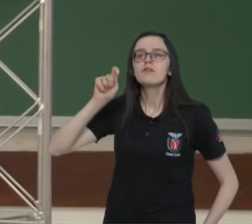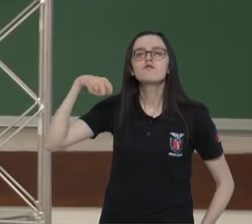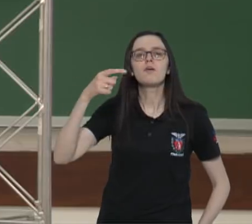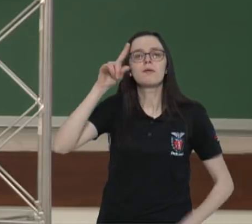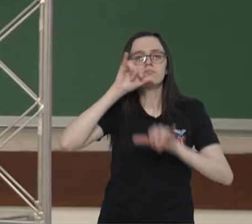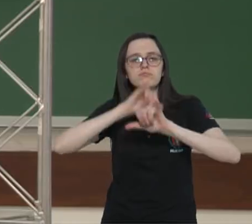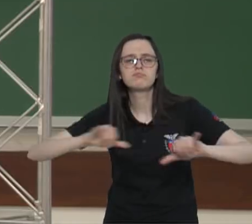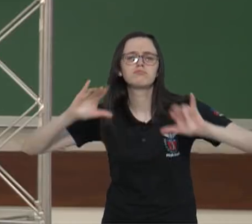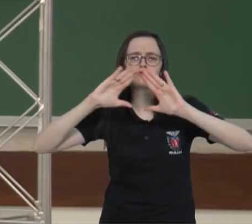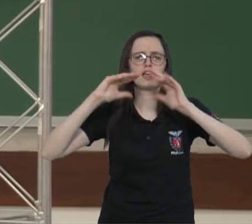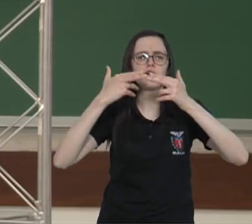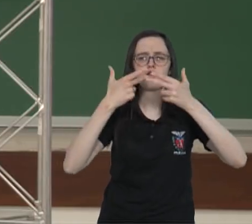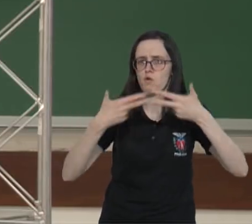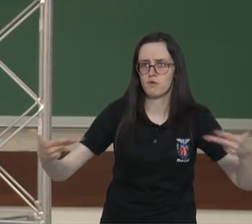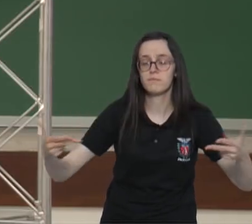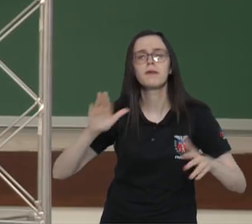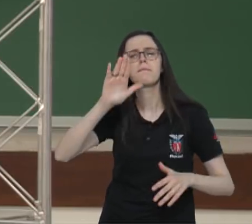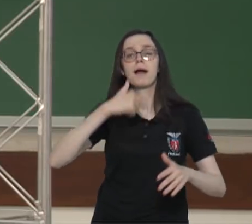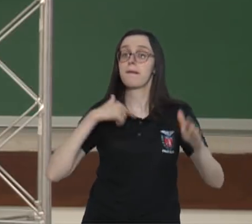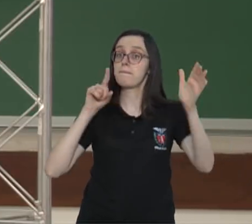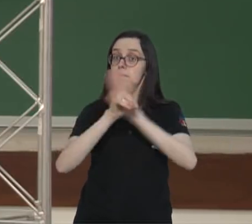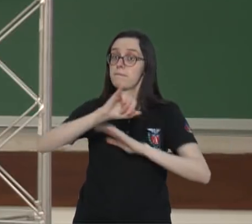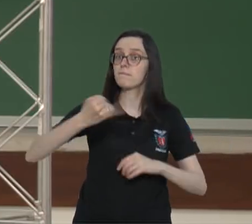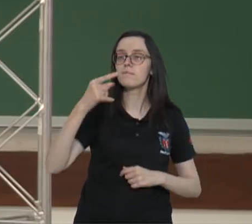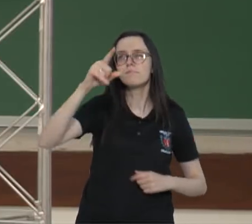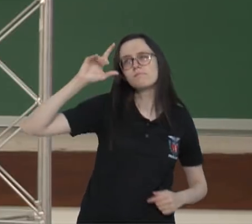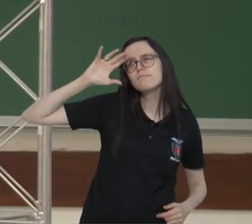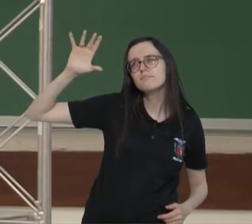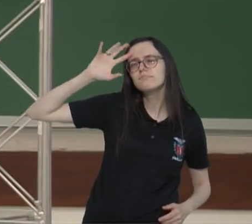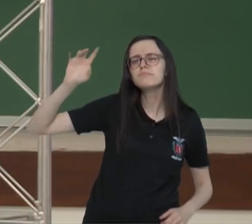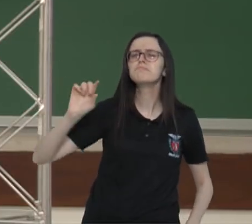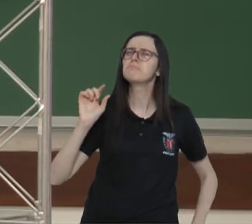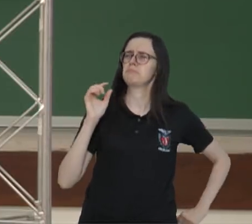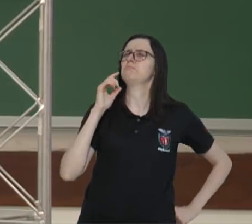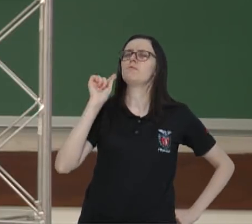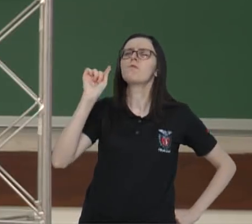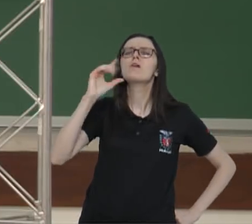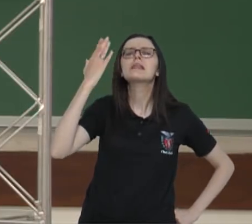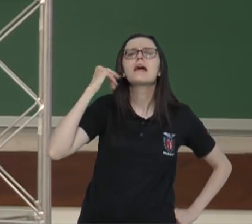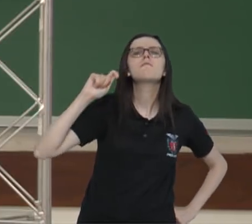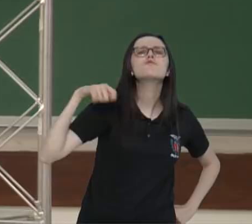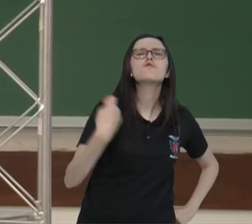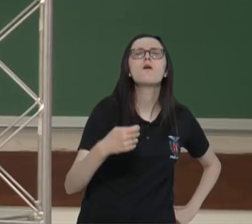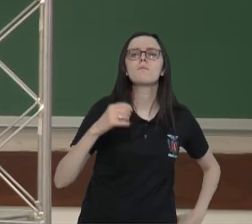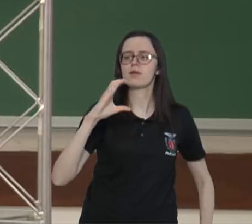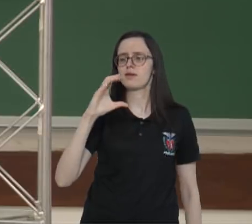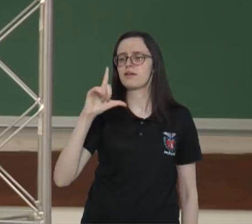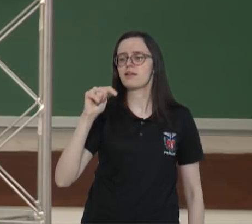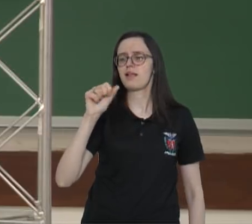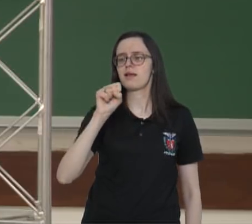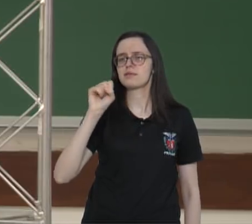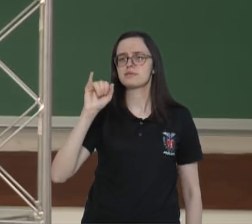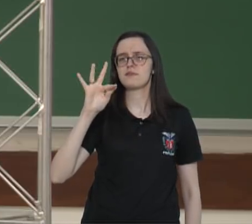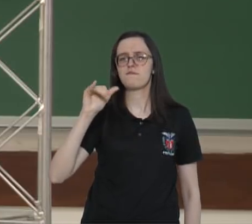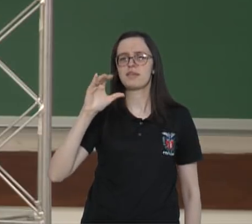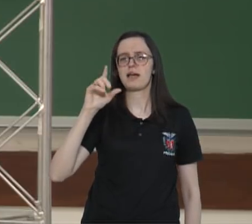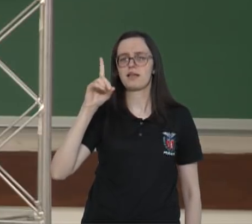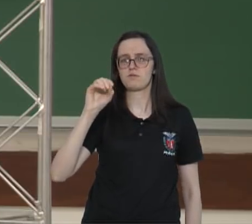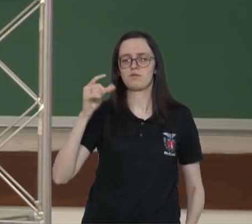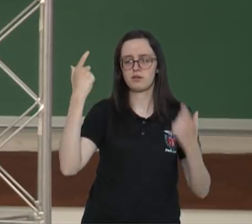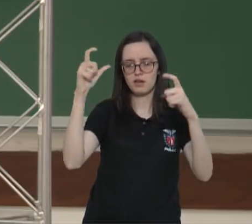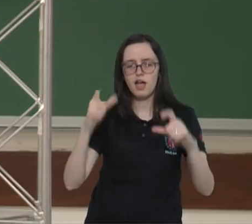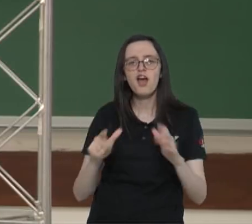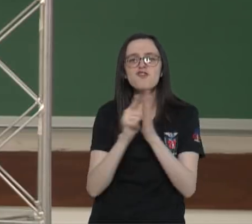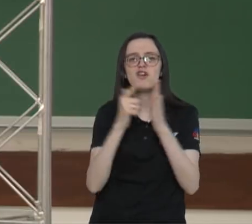imóvel. Eu já vou perguntar, mas é bom que você já vá pensando o que você sabe já sobre classificado, o que é classificado, onde você